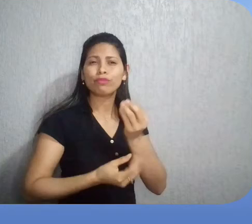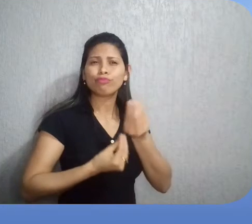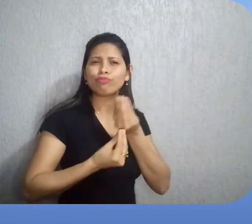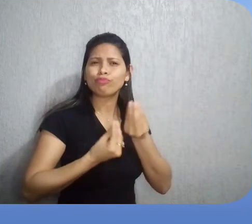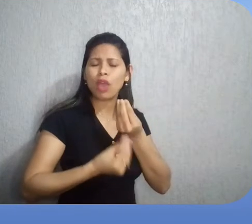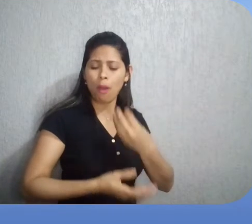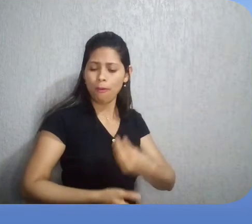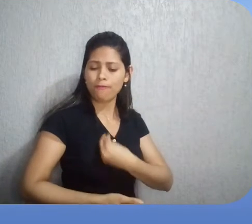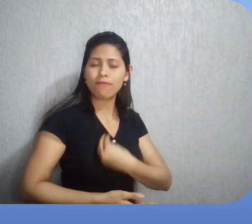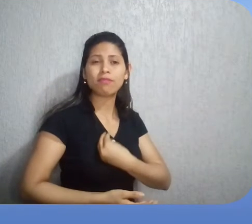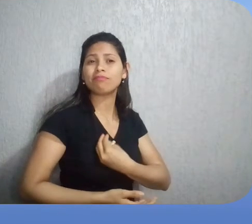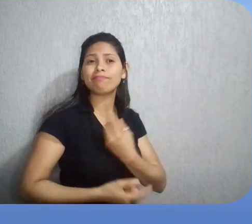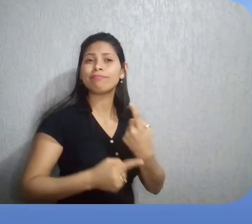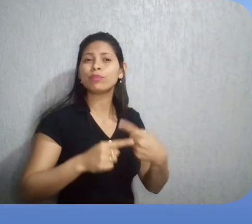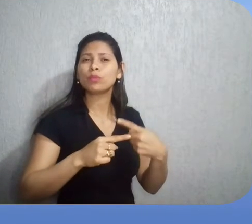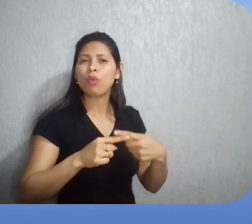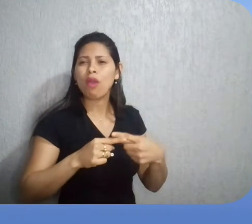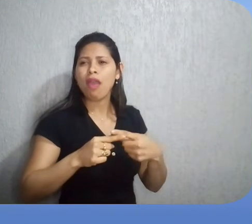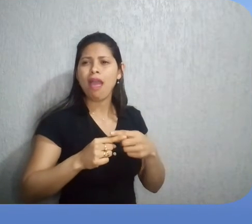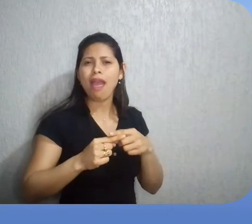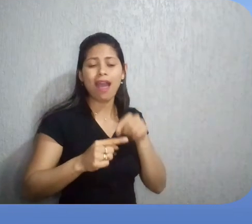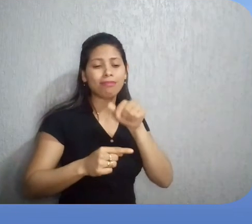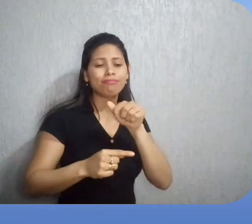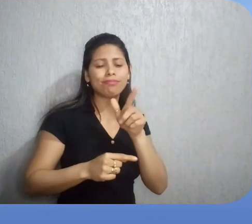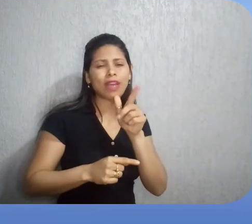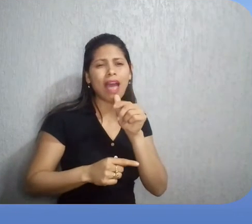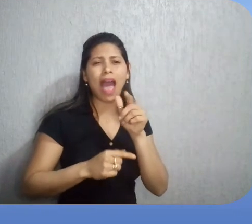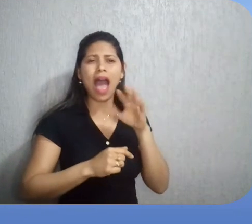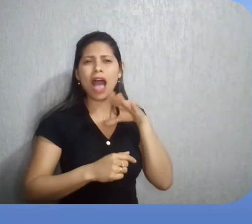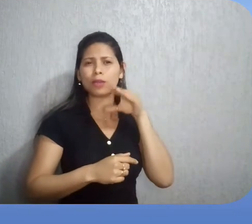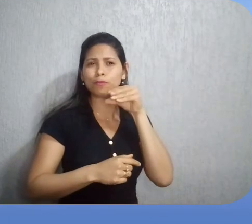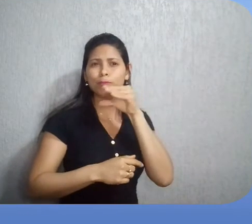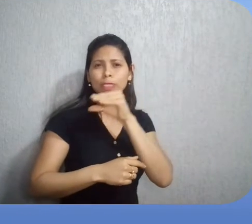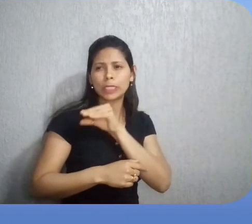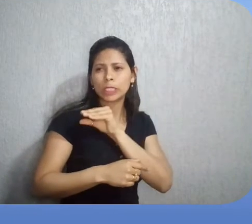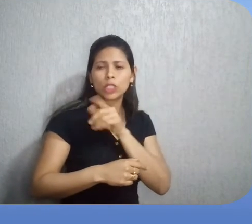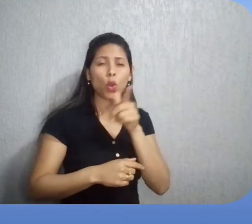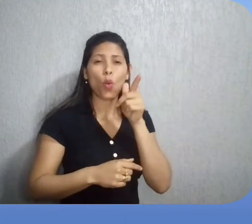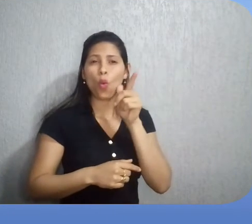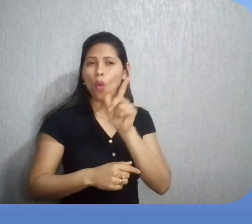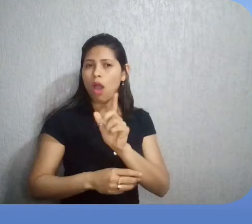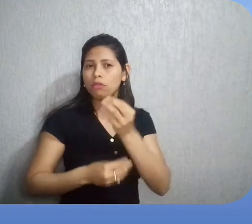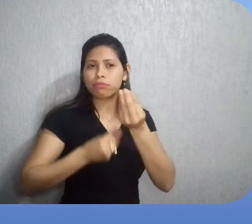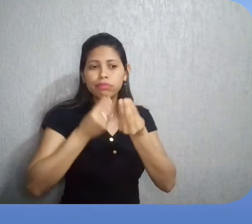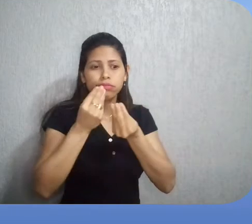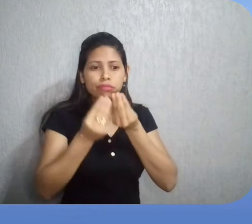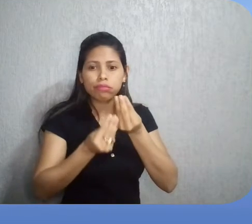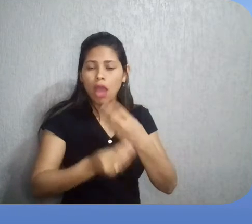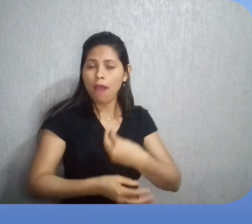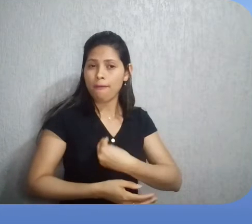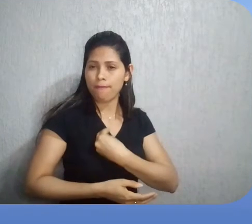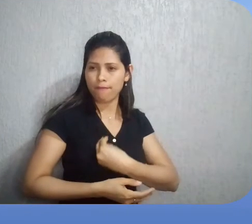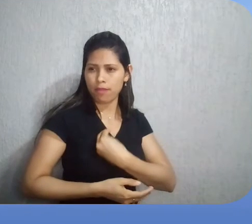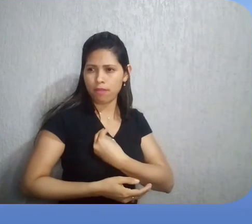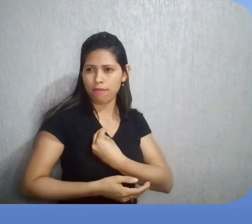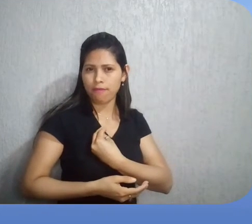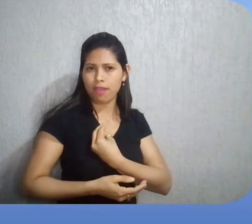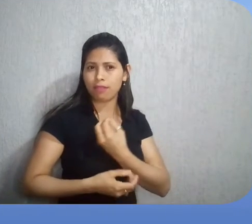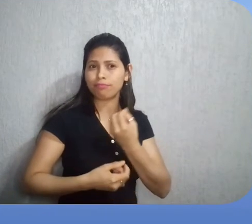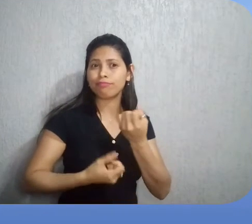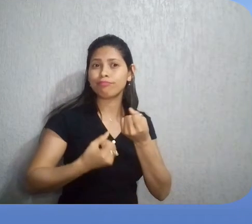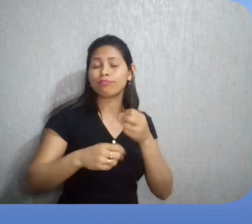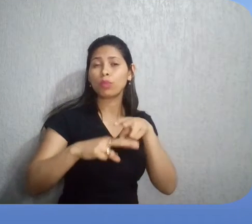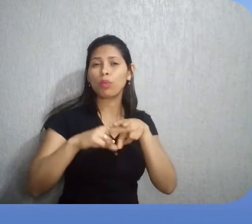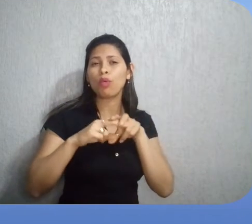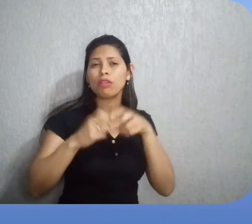mamíferos existentes aqui pudessem migrar, né, sair nadando até essa ilha, o que explicaria a ausência dos mamíferos